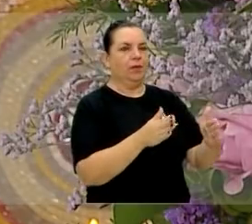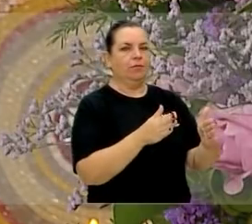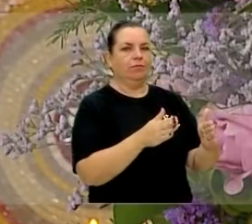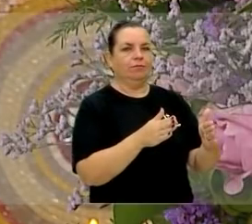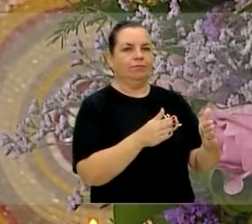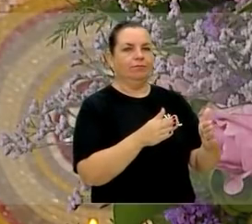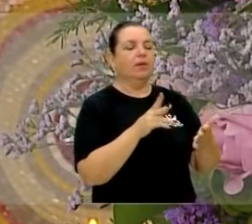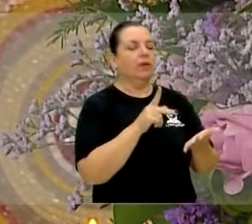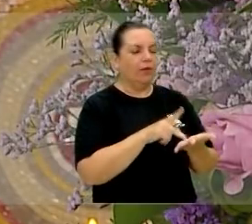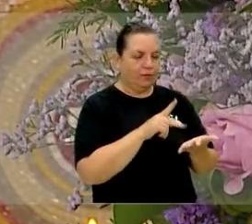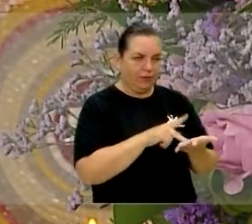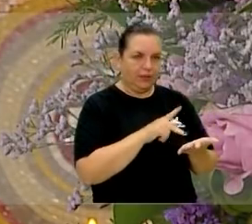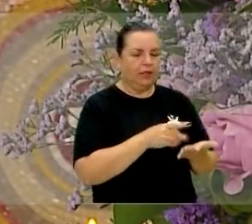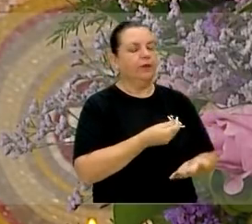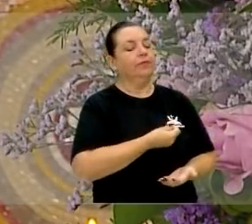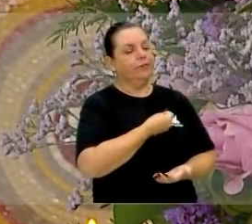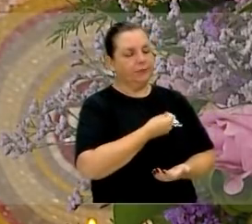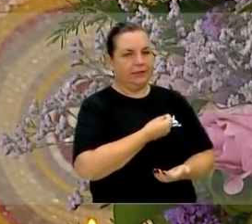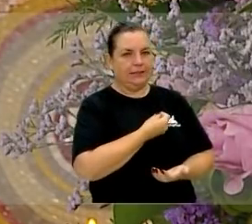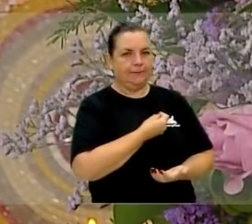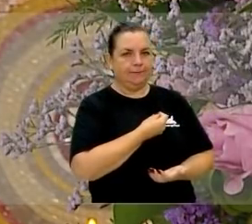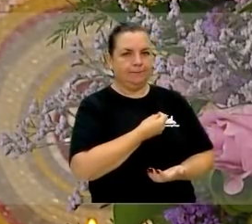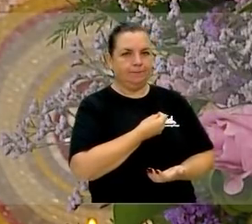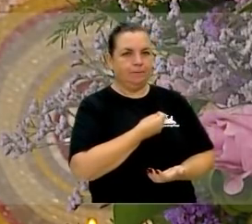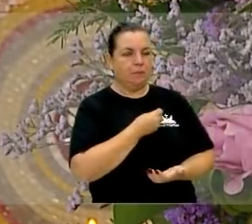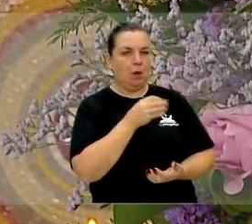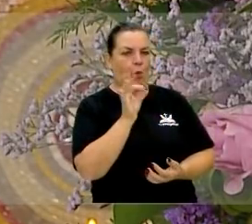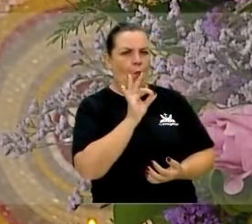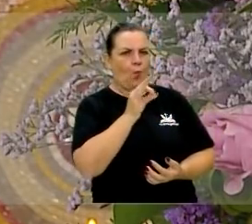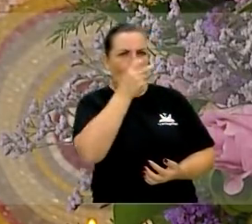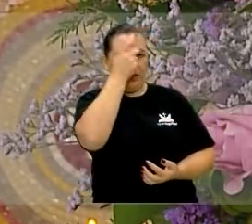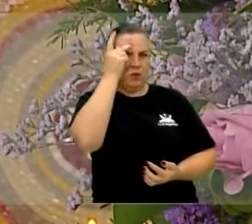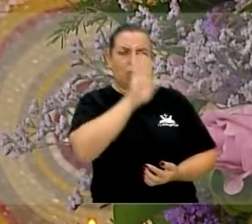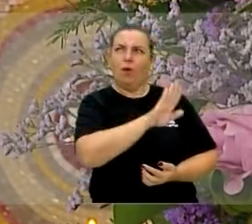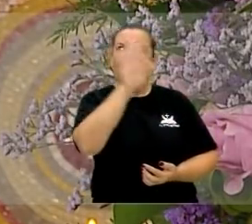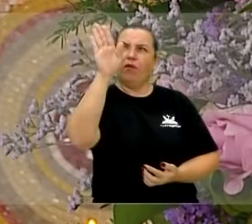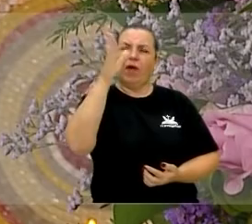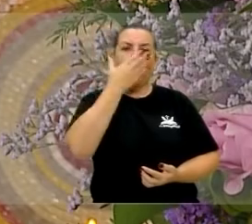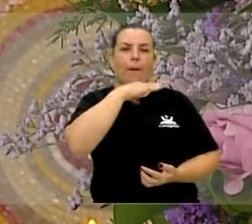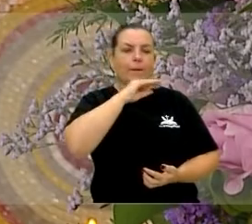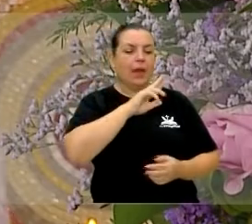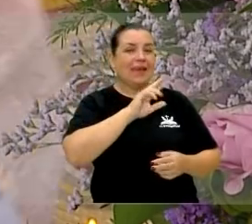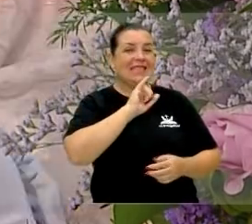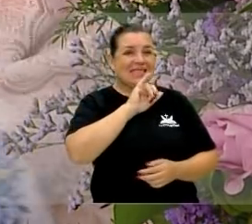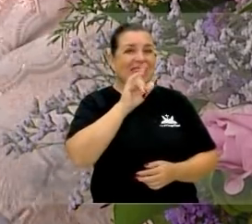a verdade, a vida. Ninguém vai ao Pai senão por mim.